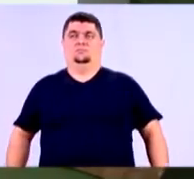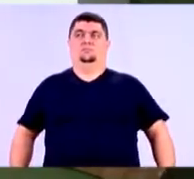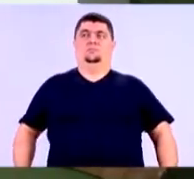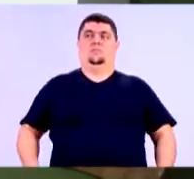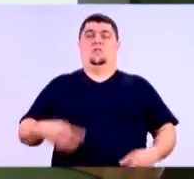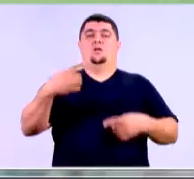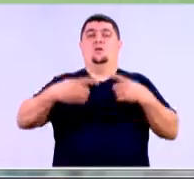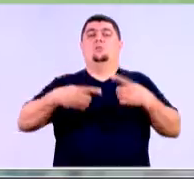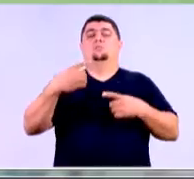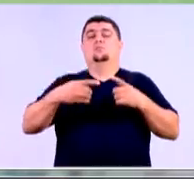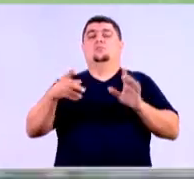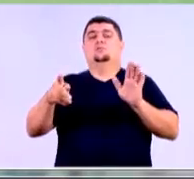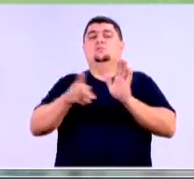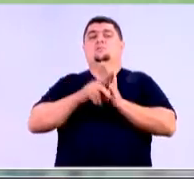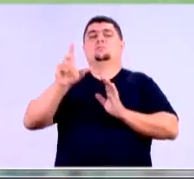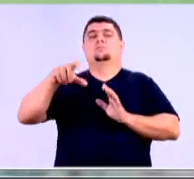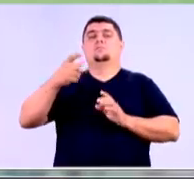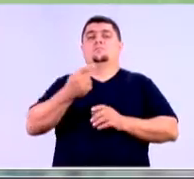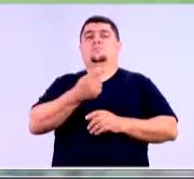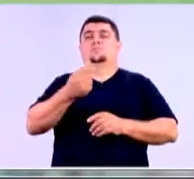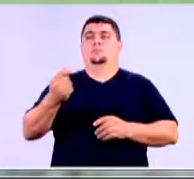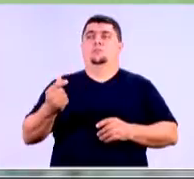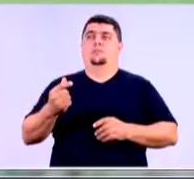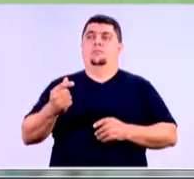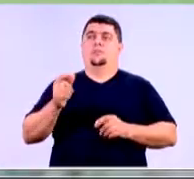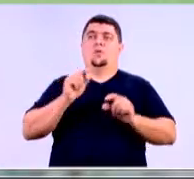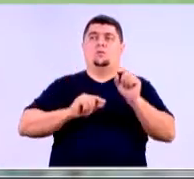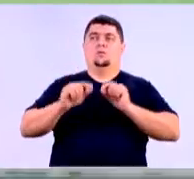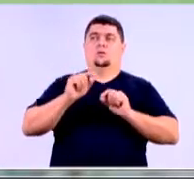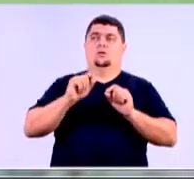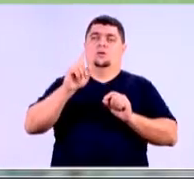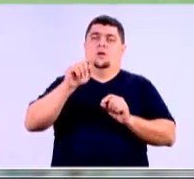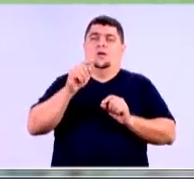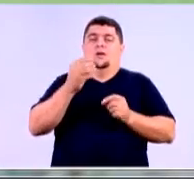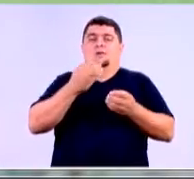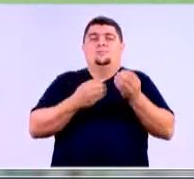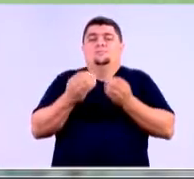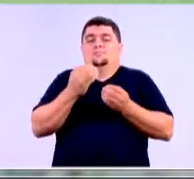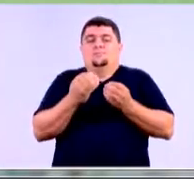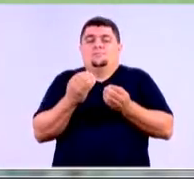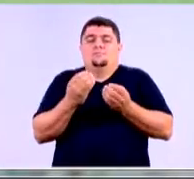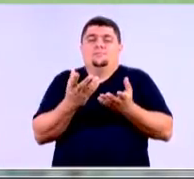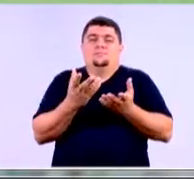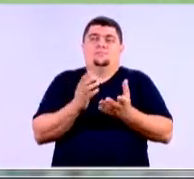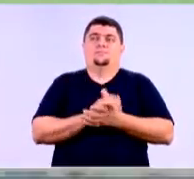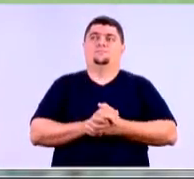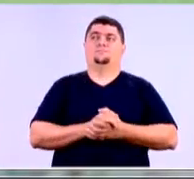política de crédito. Política de crédito é uma maneira de